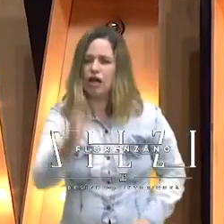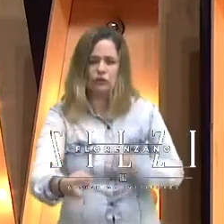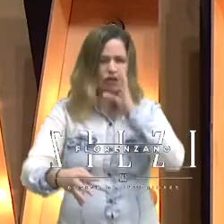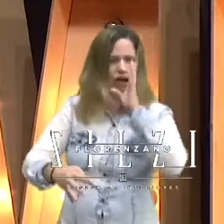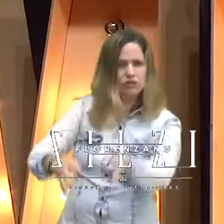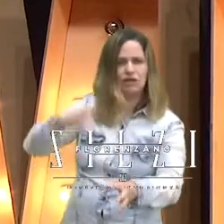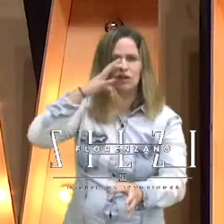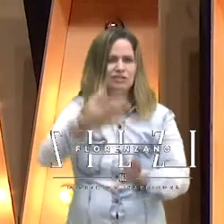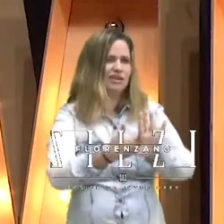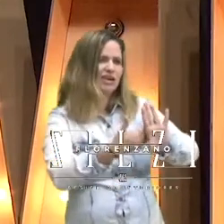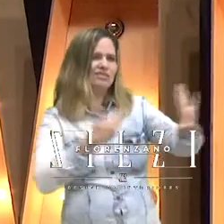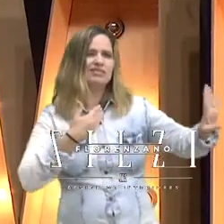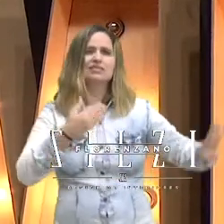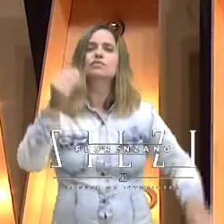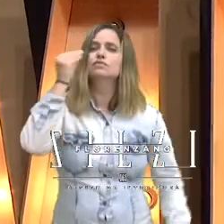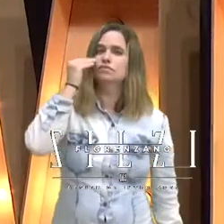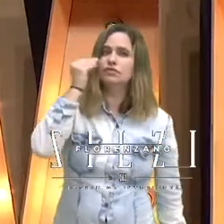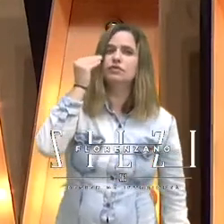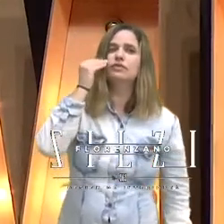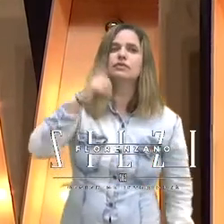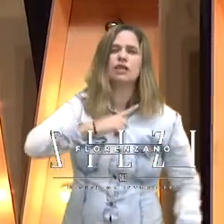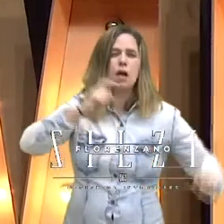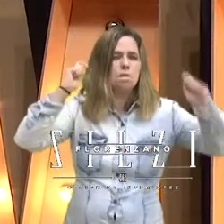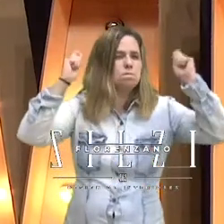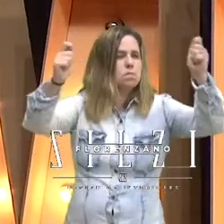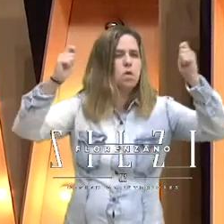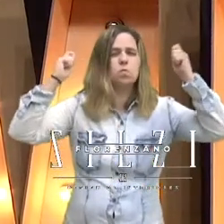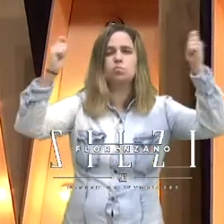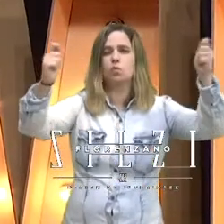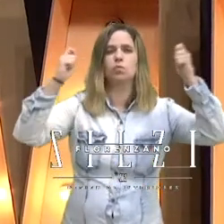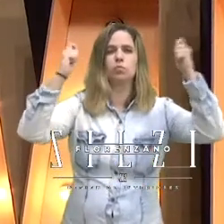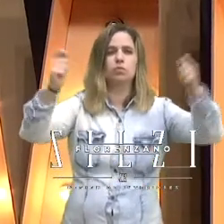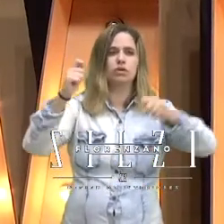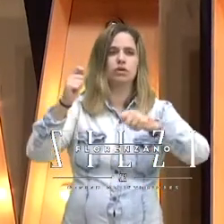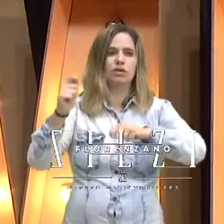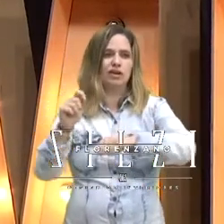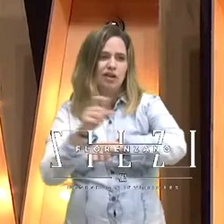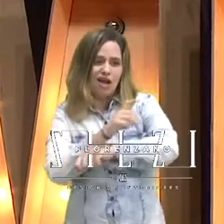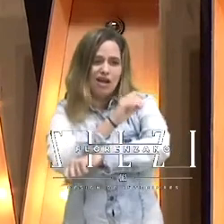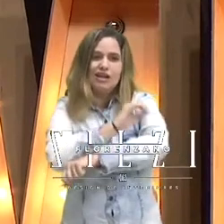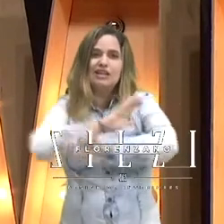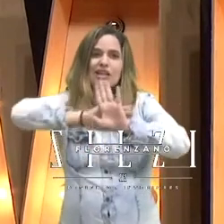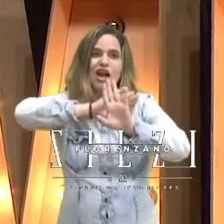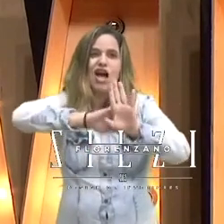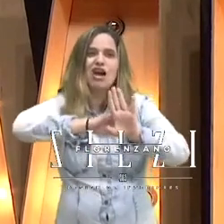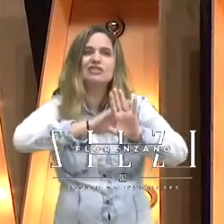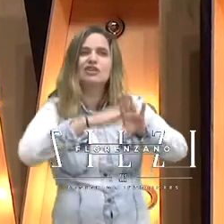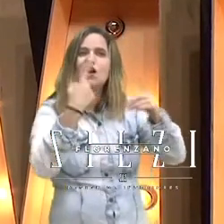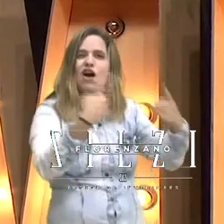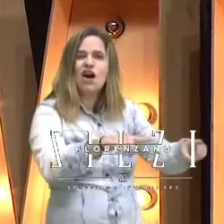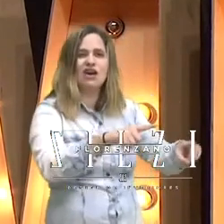separações. Dá uma olhada nas passeatas que são feitas. É passeata para colocar negro contra branco, para colocar hétero contra